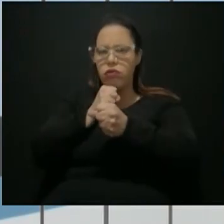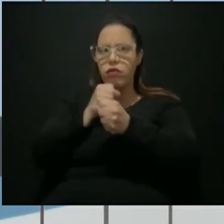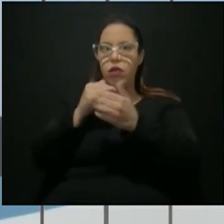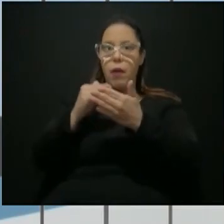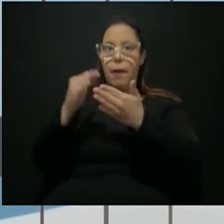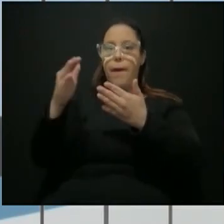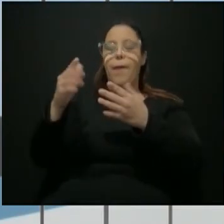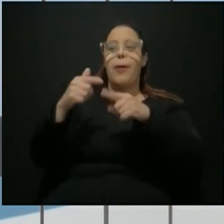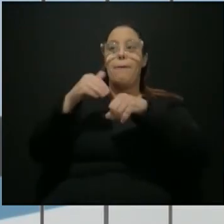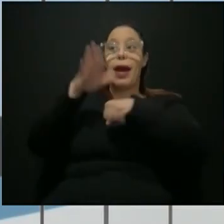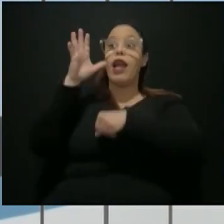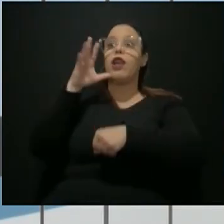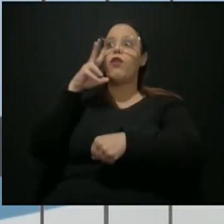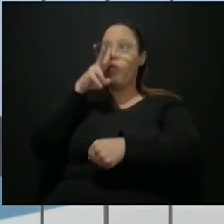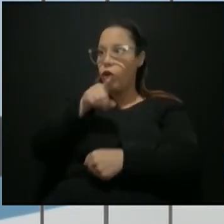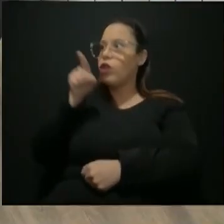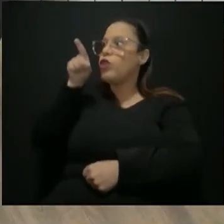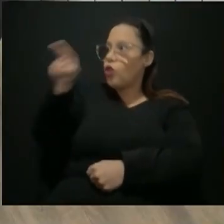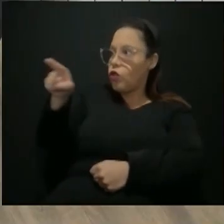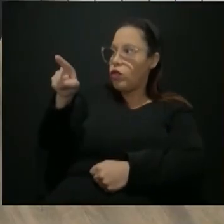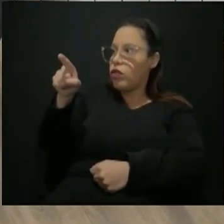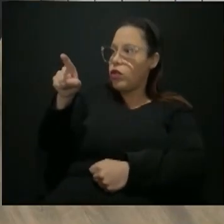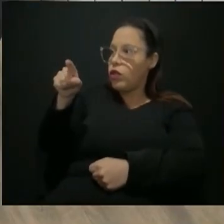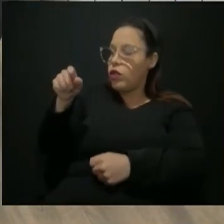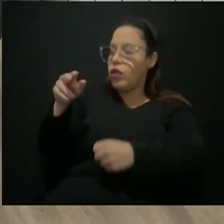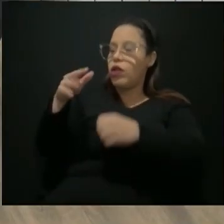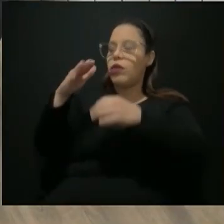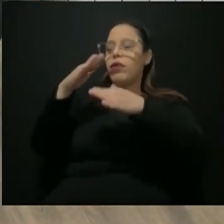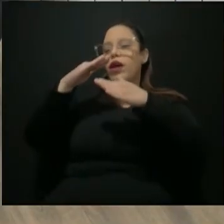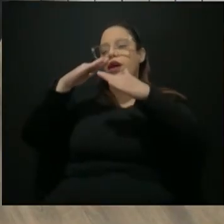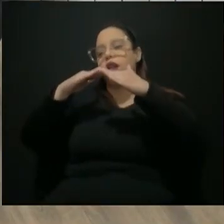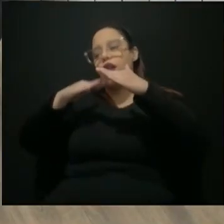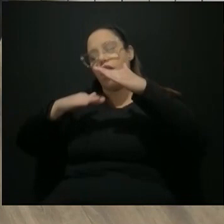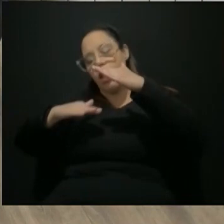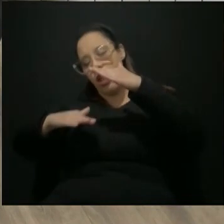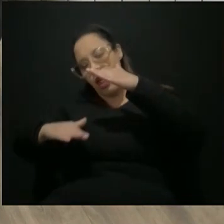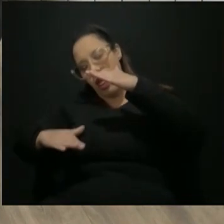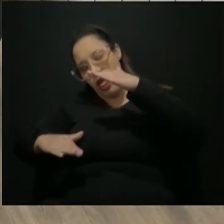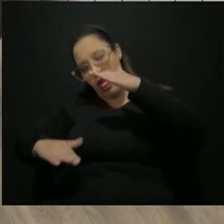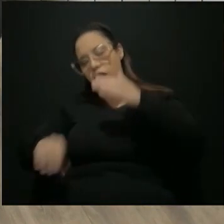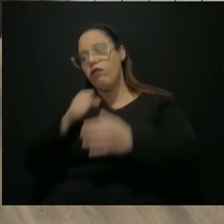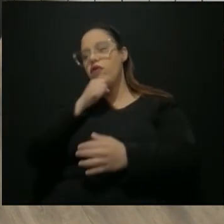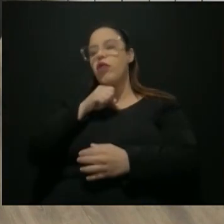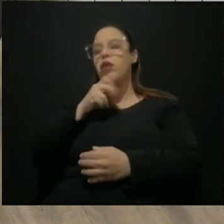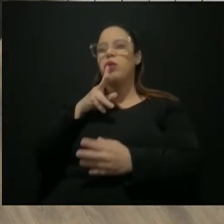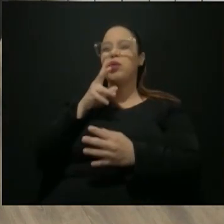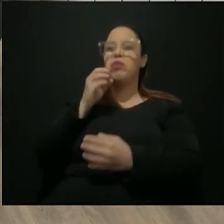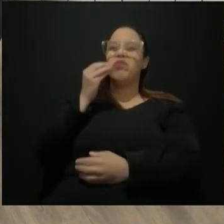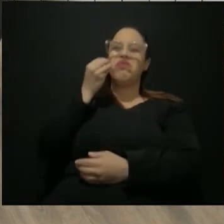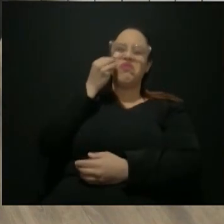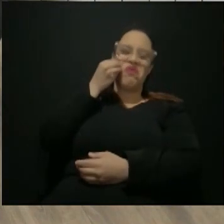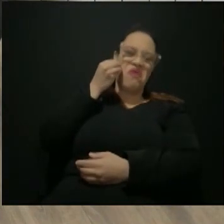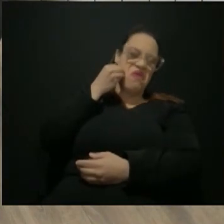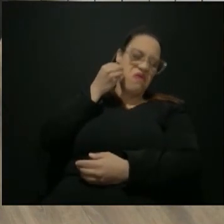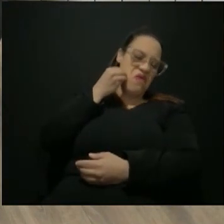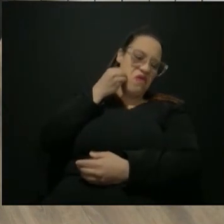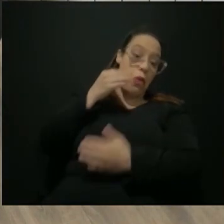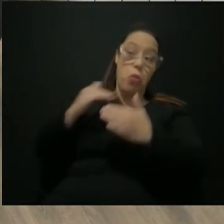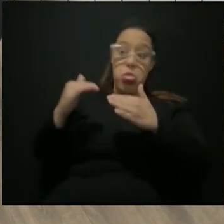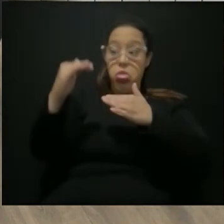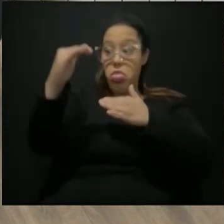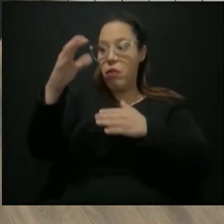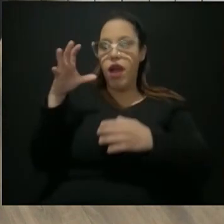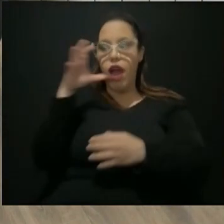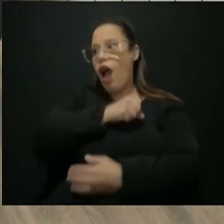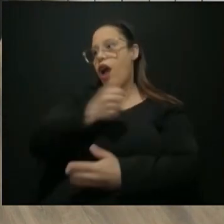é, mais lento é o seu processo de envelhecimento. Entendi. Quanto mais fraco você é, mais acelerado está o seu processo de envelhecimento. E